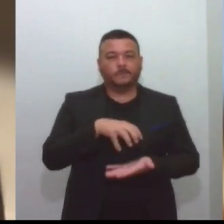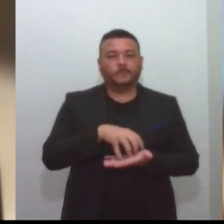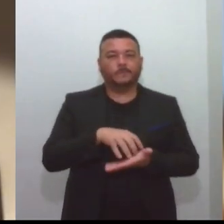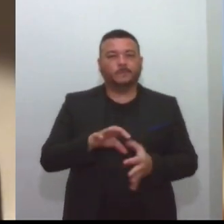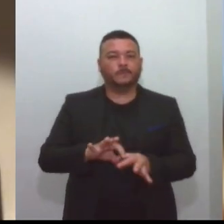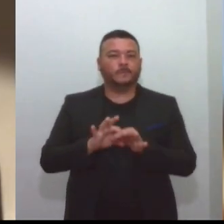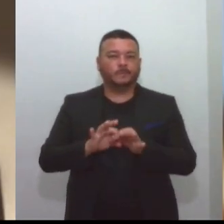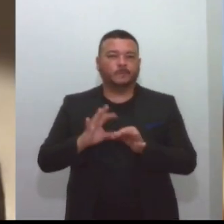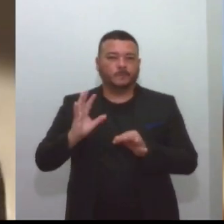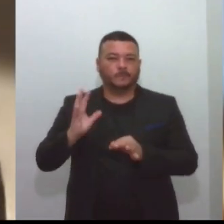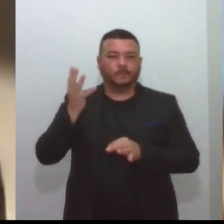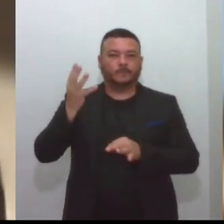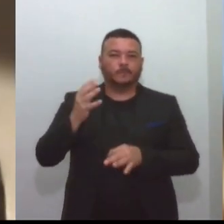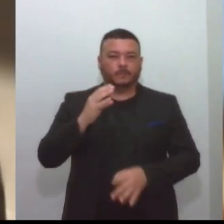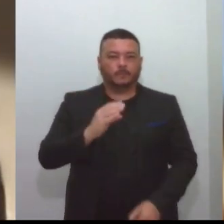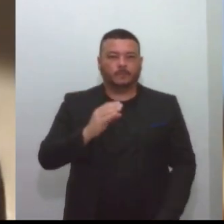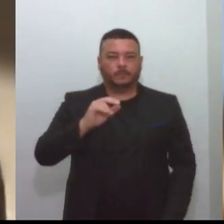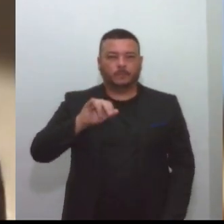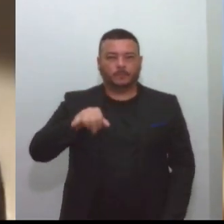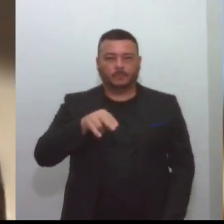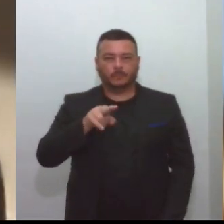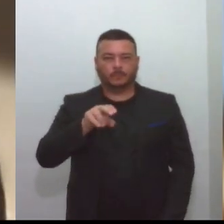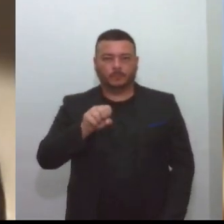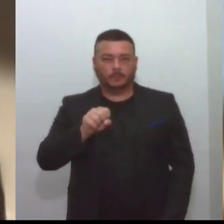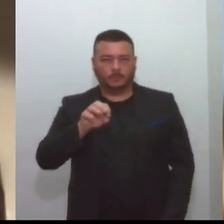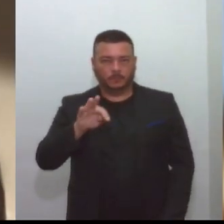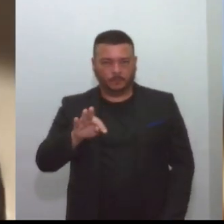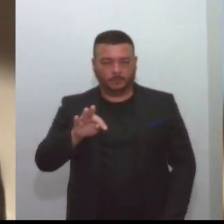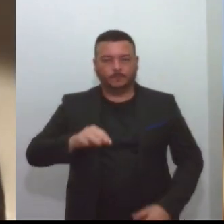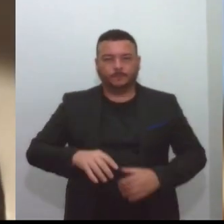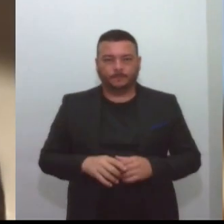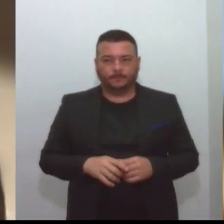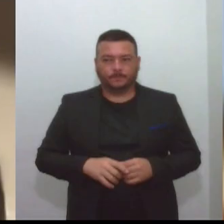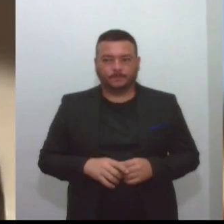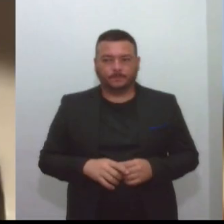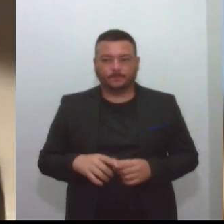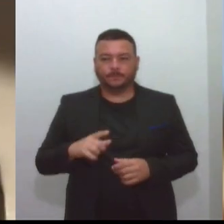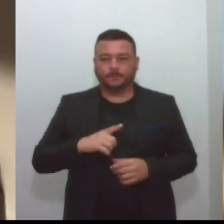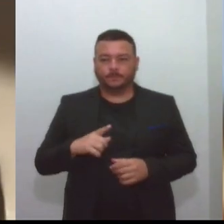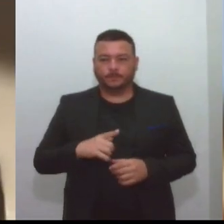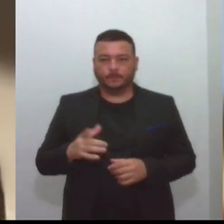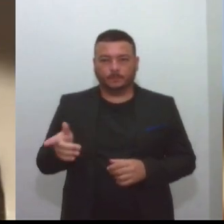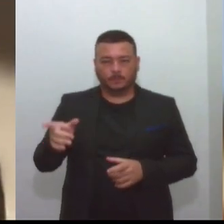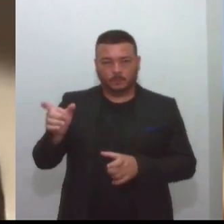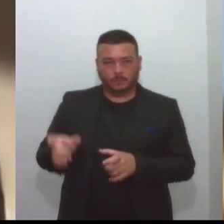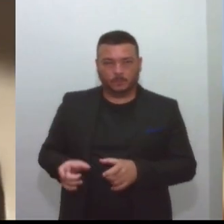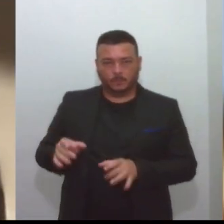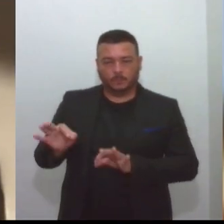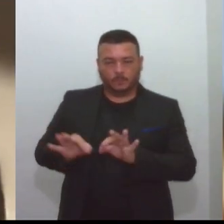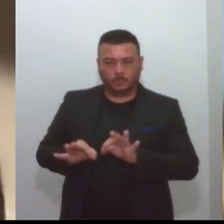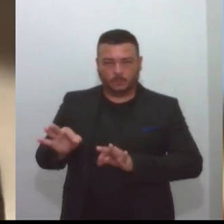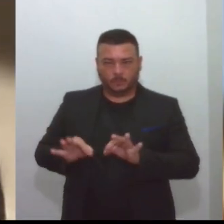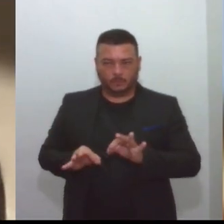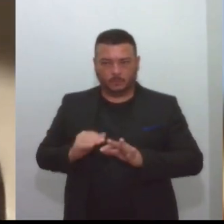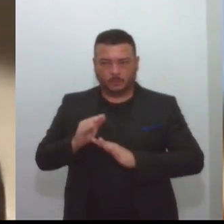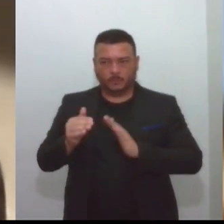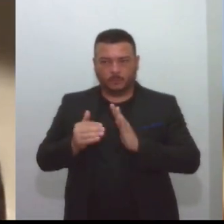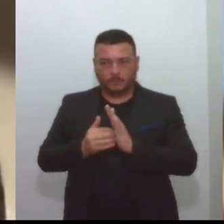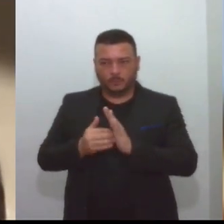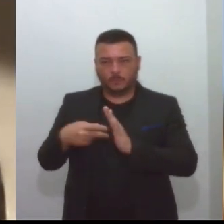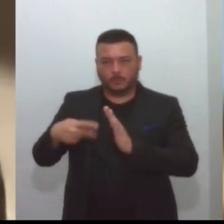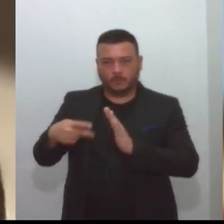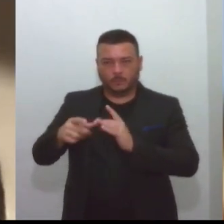o SEJUSC. Aí, com isso, nós temos um magistrado que coordena todas essas audiências